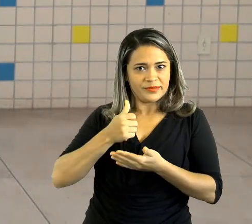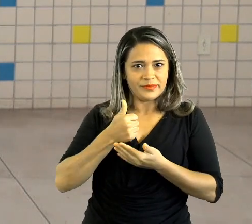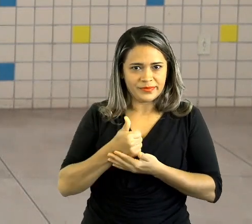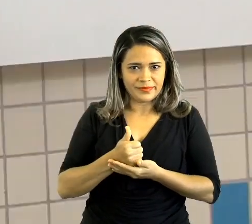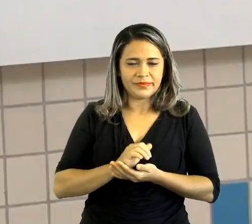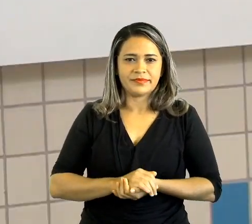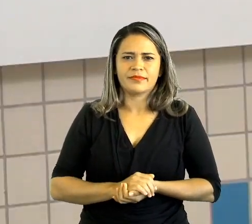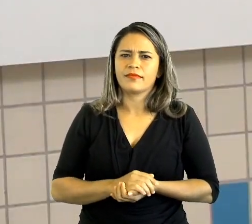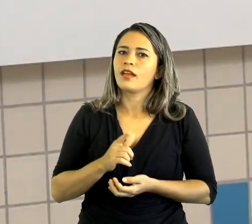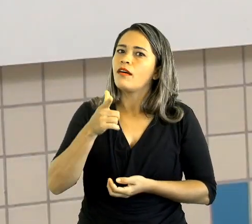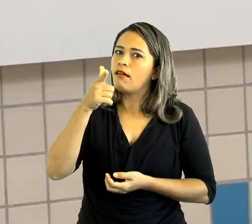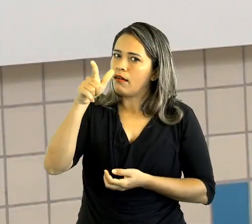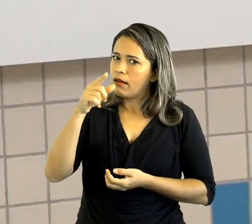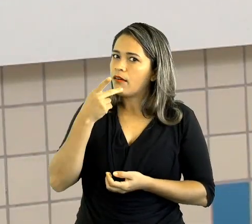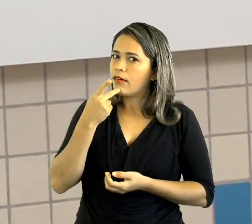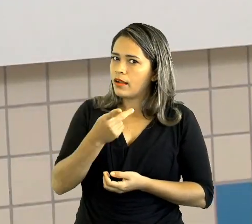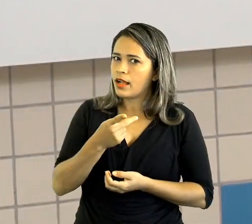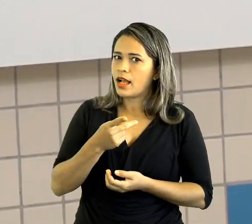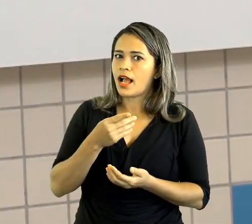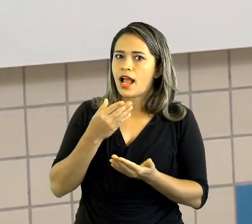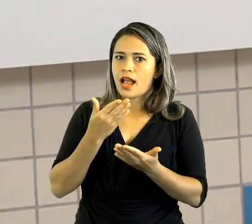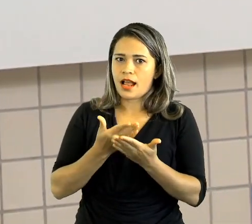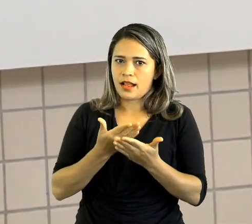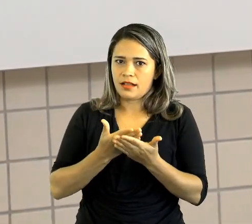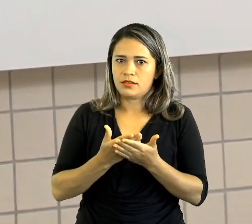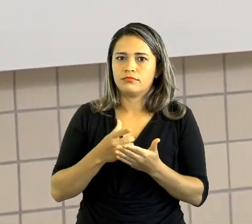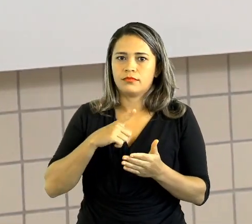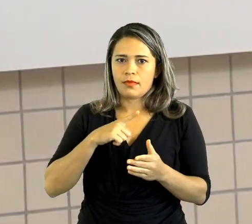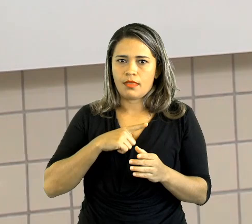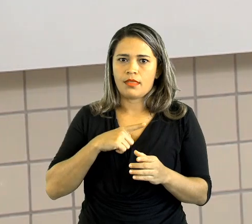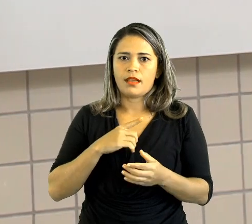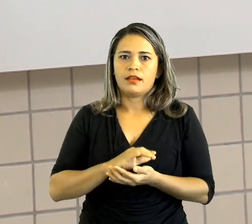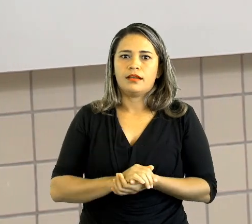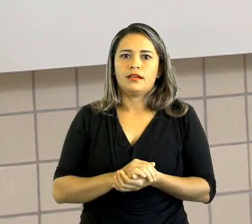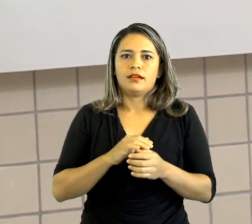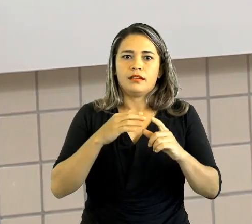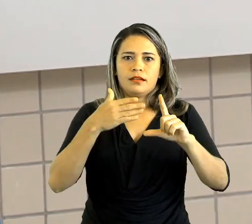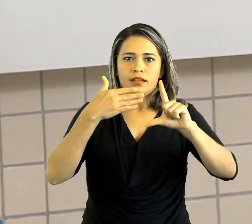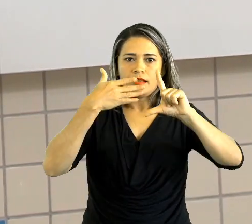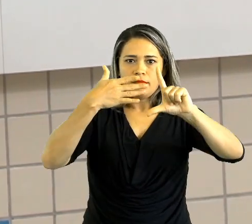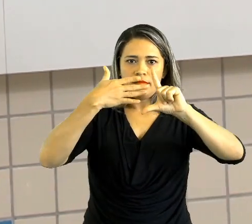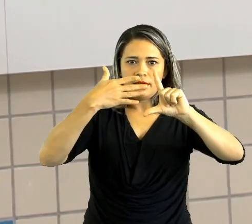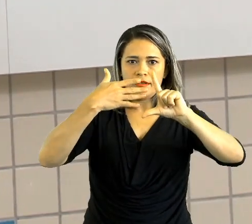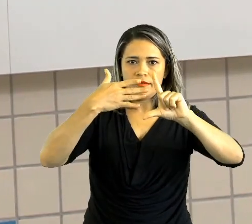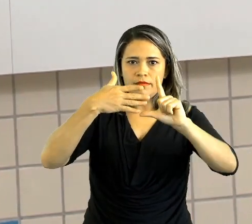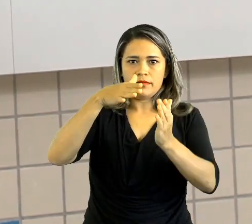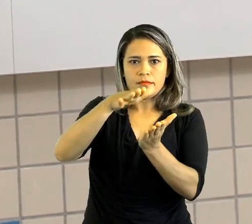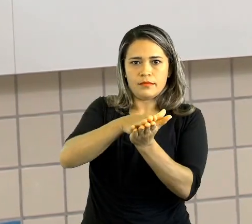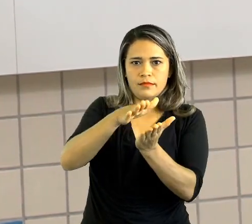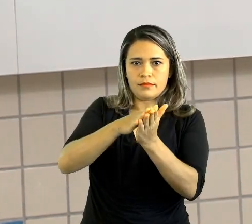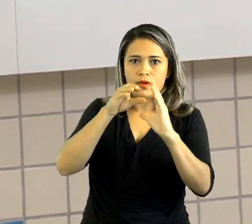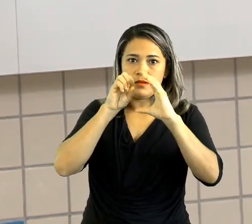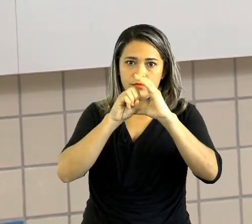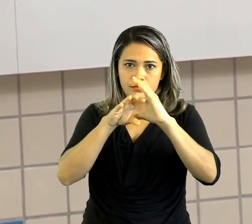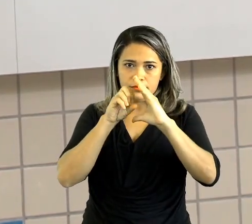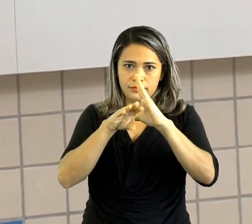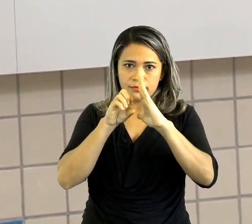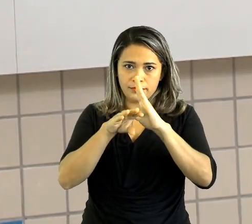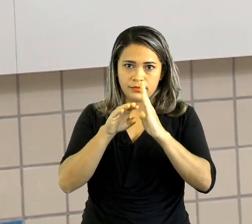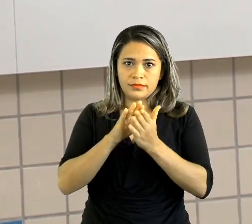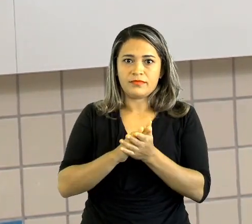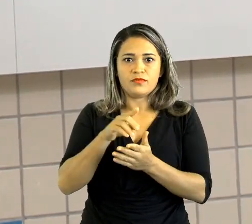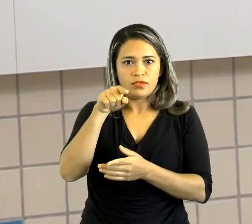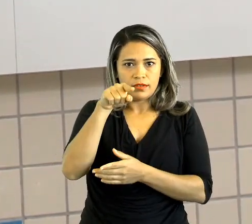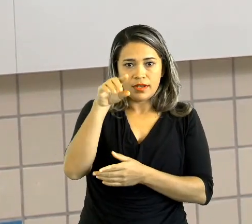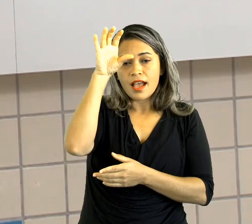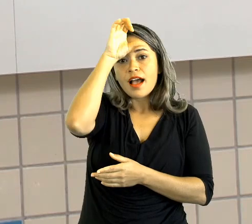outra coisa, as nossas aulas estão disponíveis no Palmas Homeschool. Tudo para vocês aprenderem mais